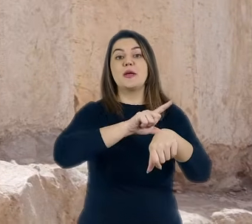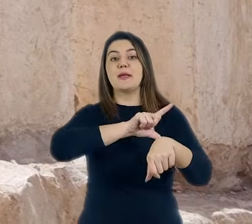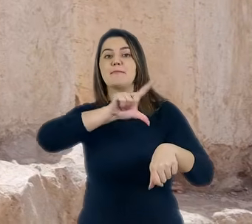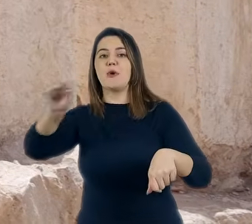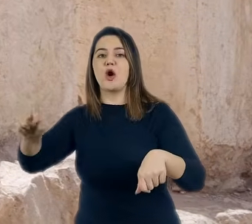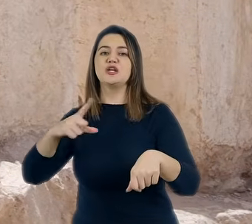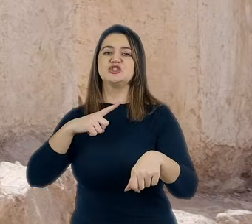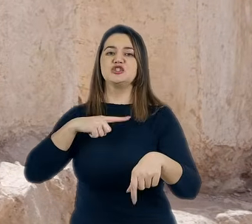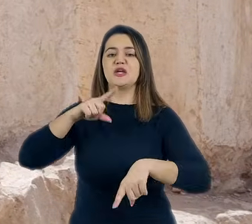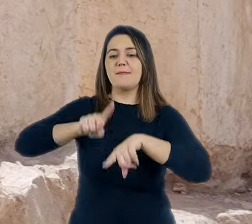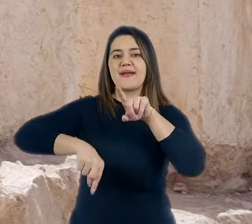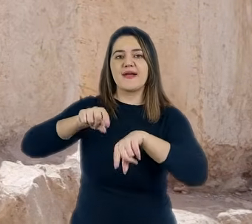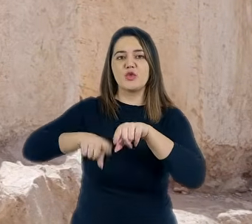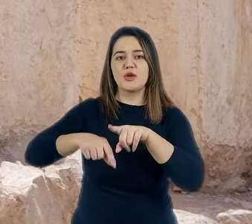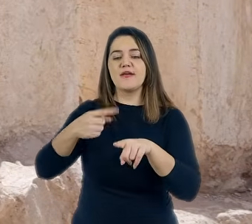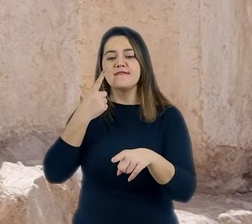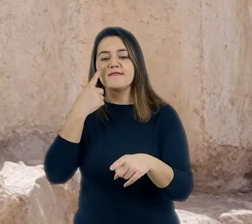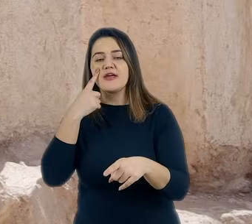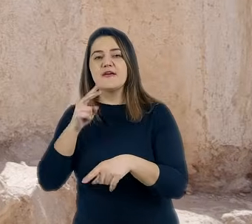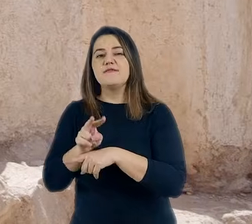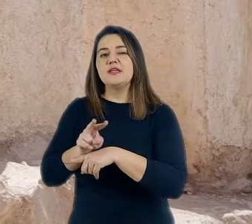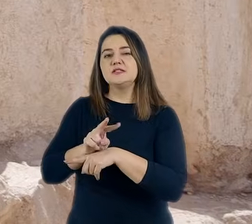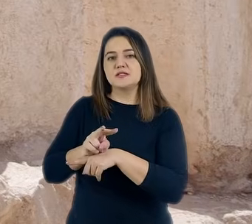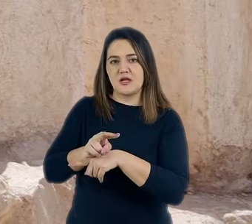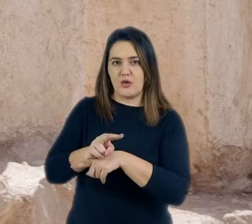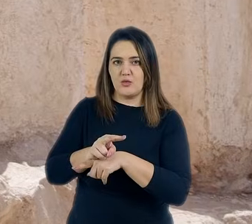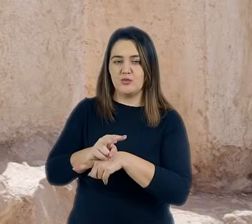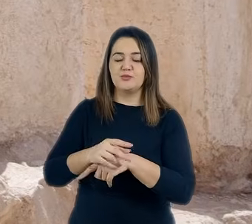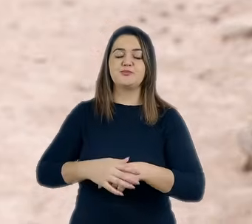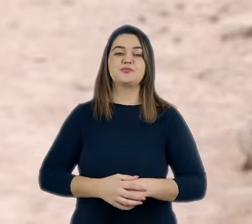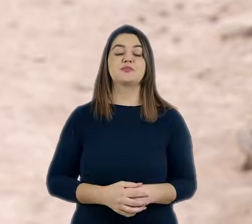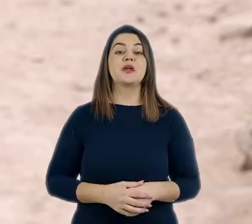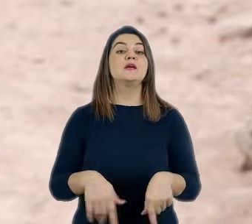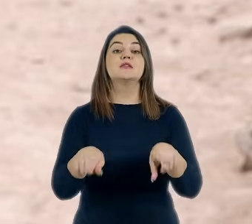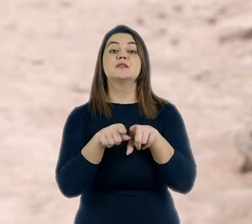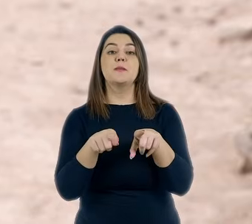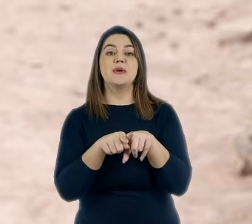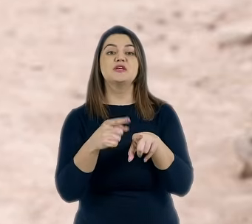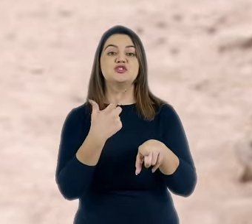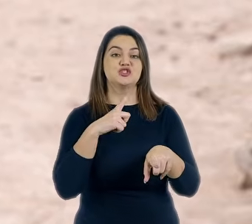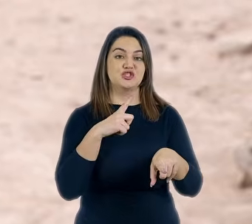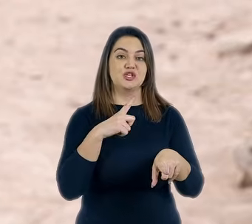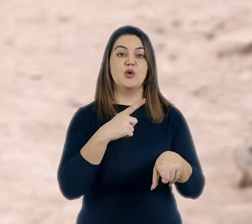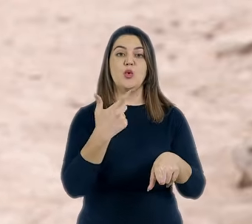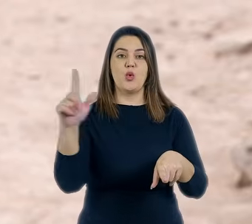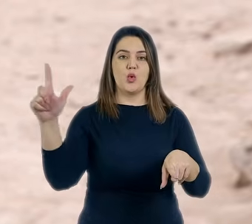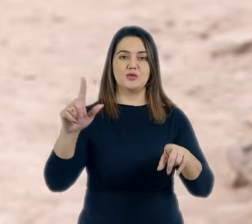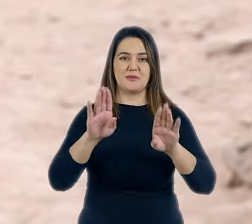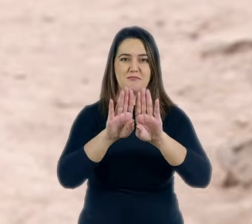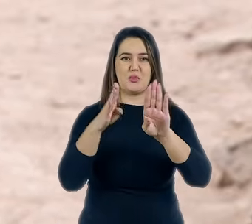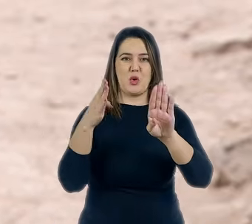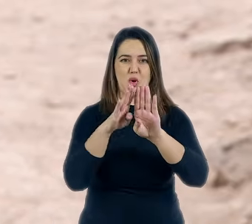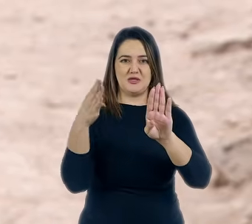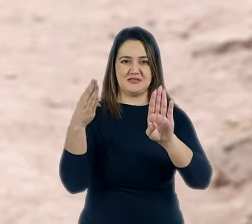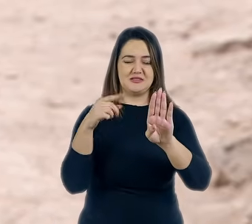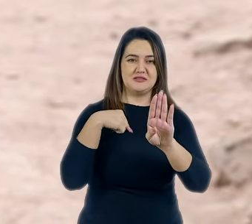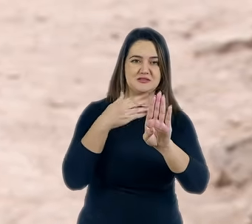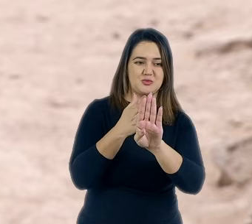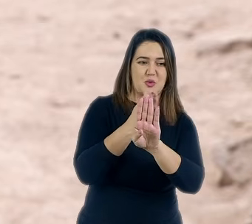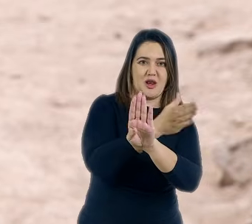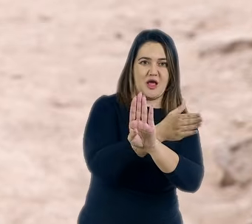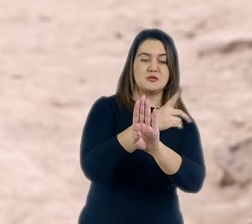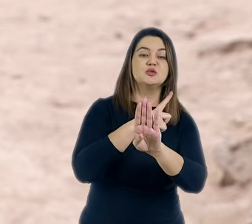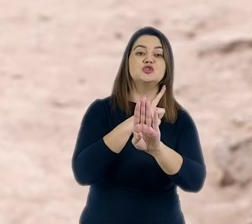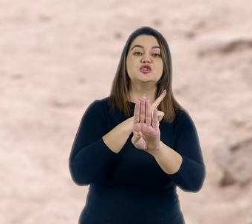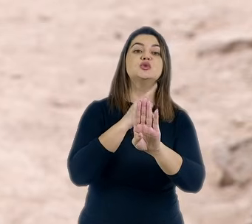mercadorias fiscalizadas aqui nesse lugar. Mas além desta questão fiscal, era também na entrada da cidade, um